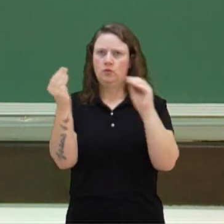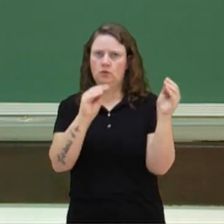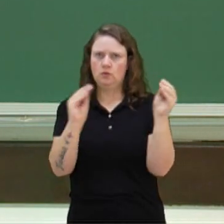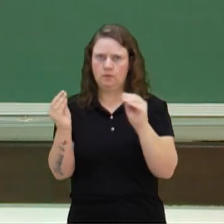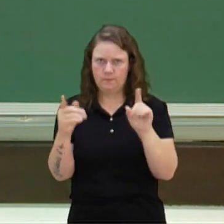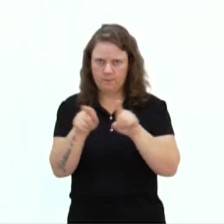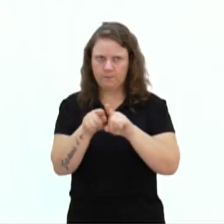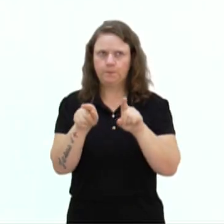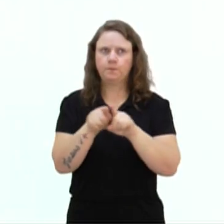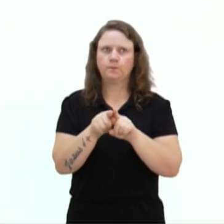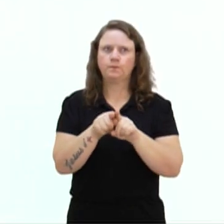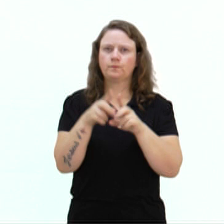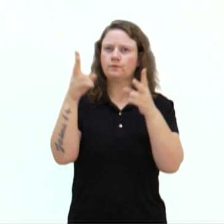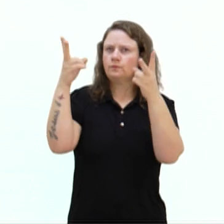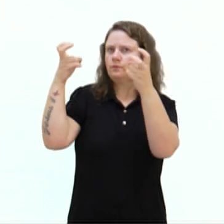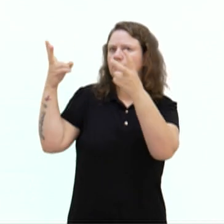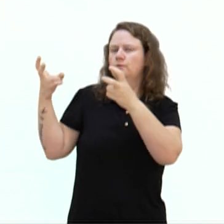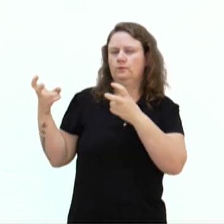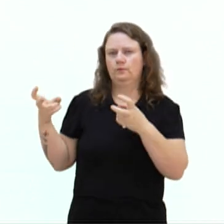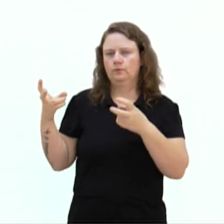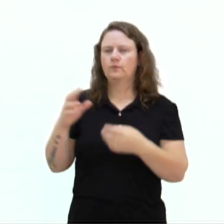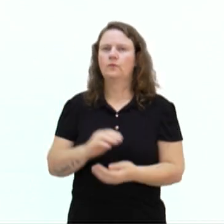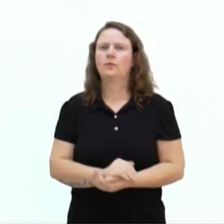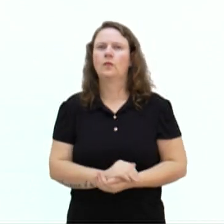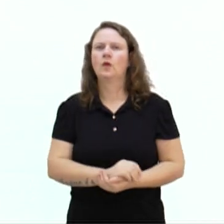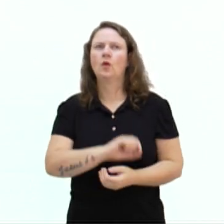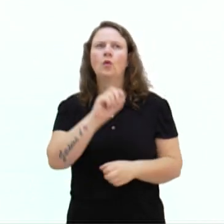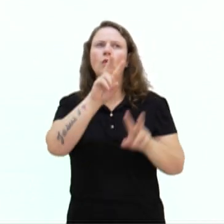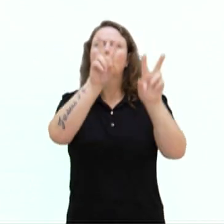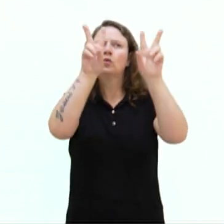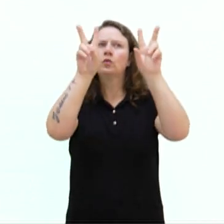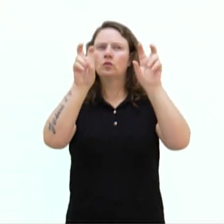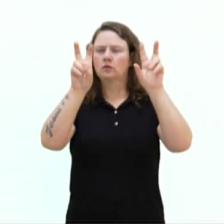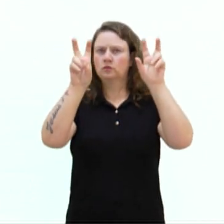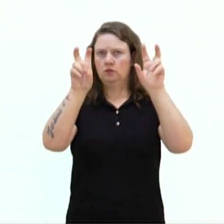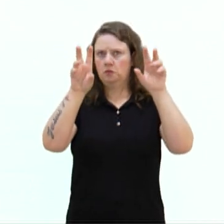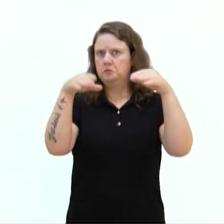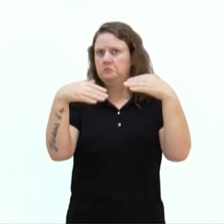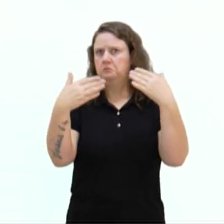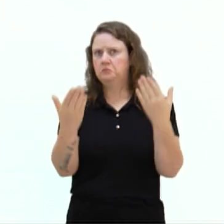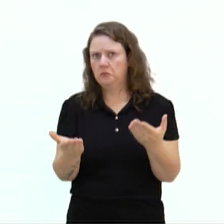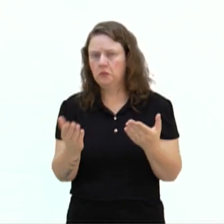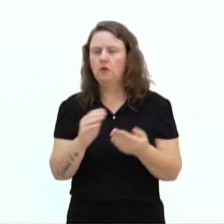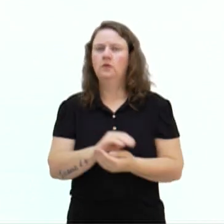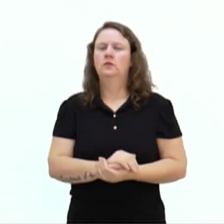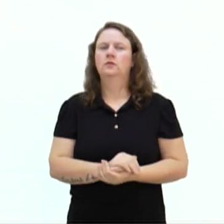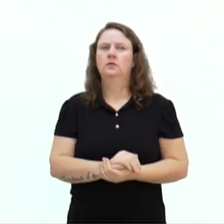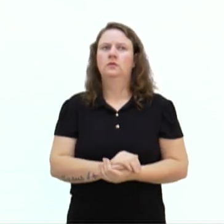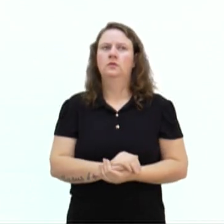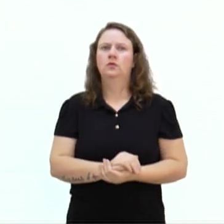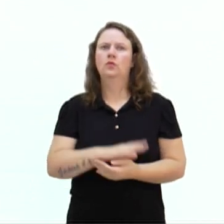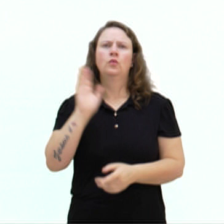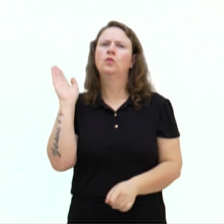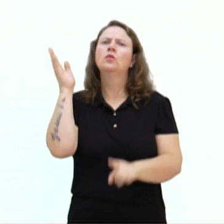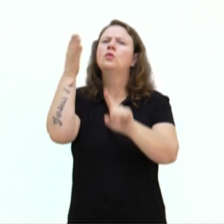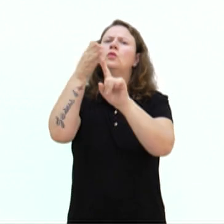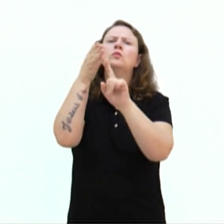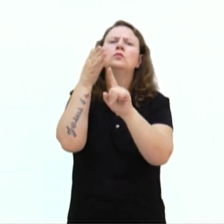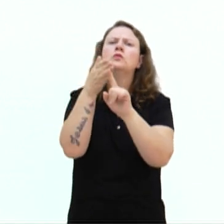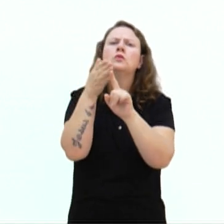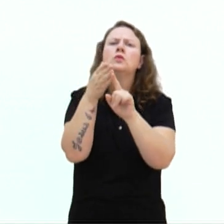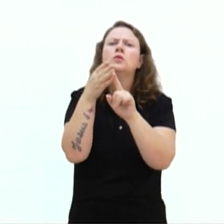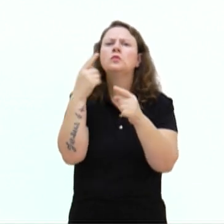linguísticos. Observe, qual que é o tema, né? Quais são, então, a finalidade? Por